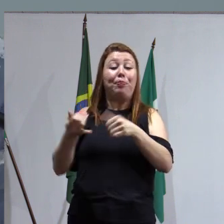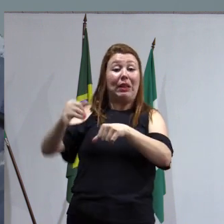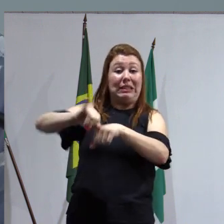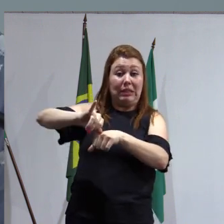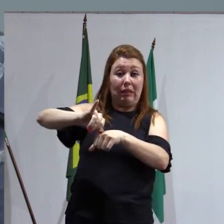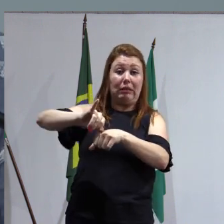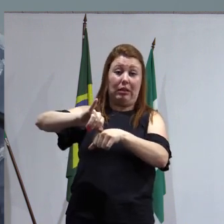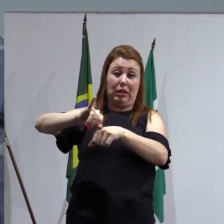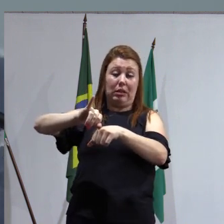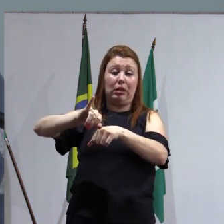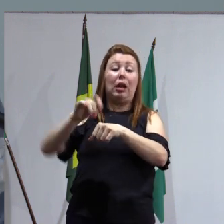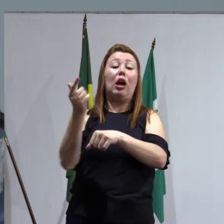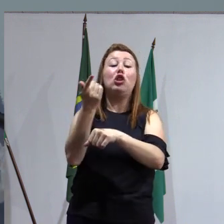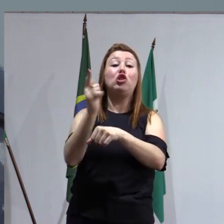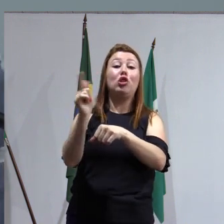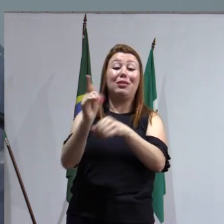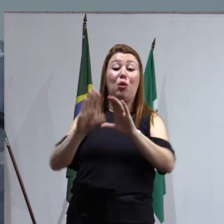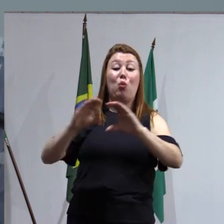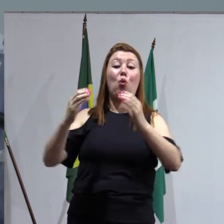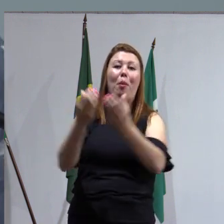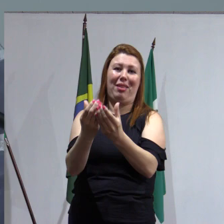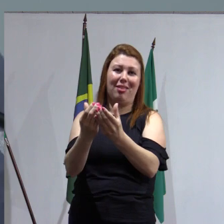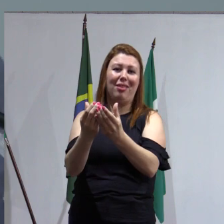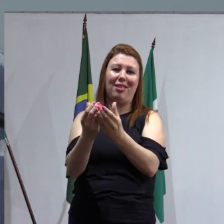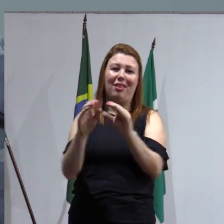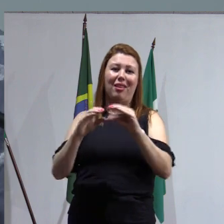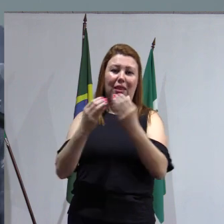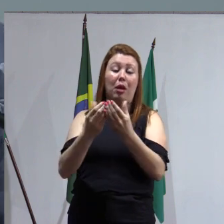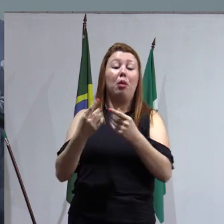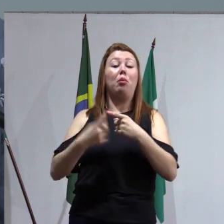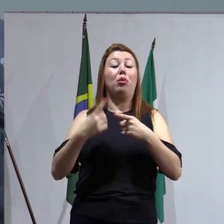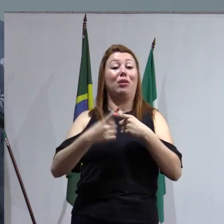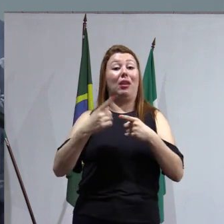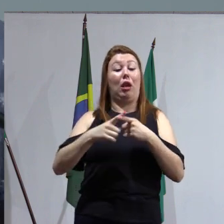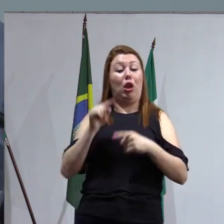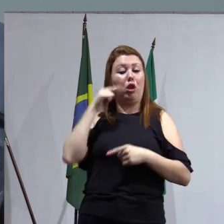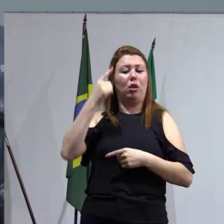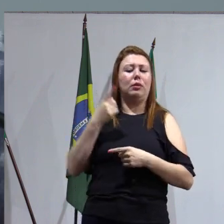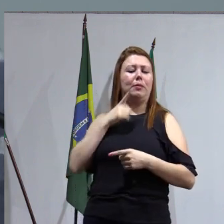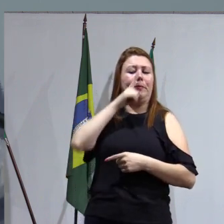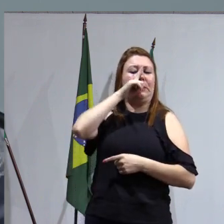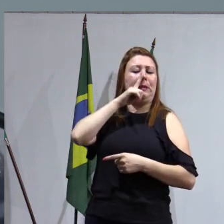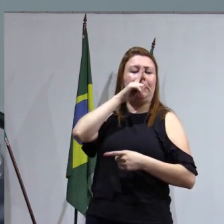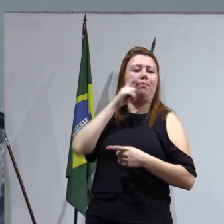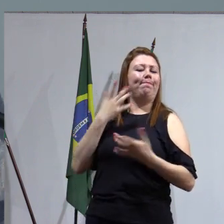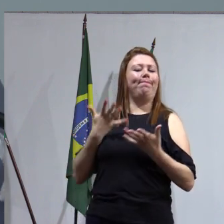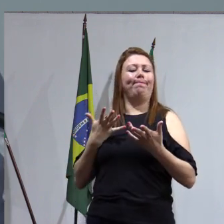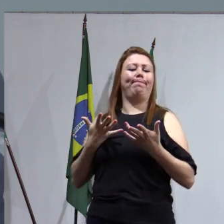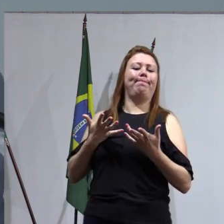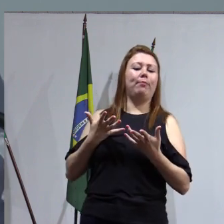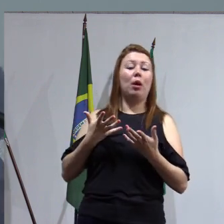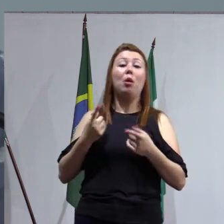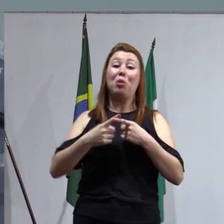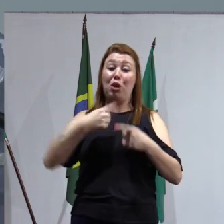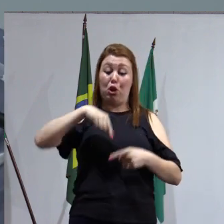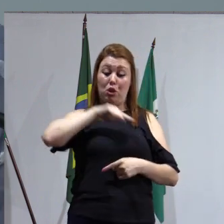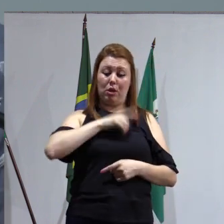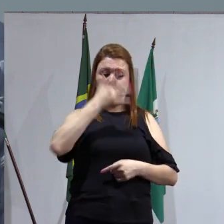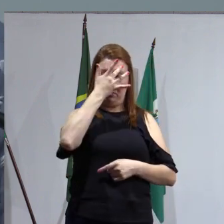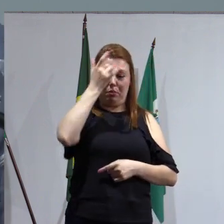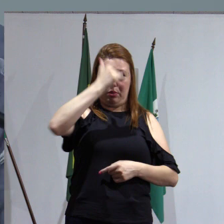da gestão num comitê gestor, que é uma coisa que nós vemos com muita suspeita, enquanto pessoas que lutam